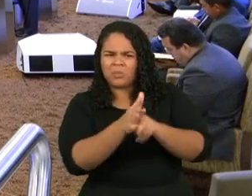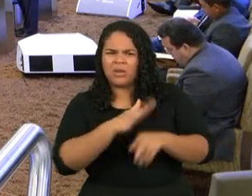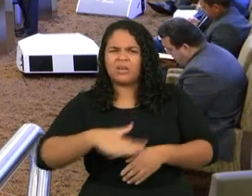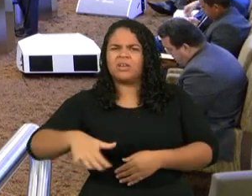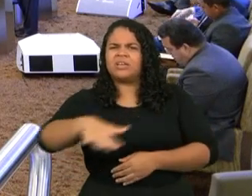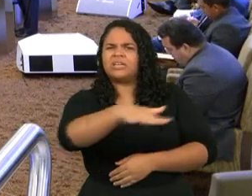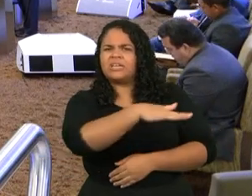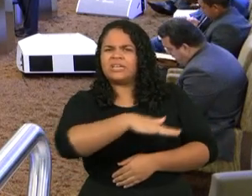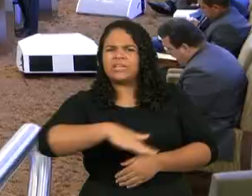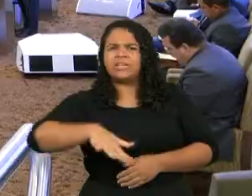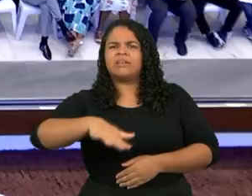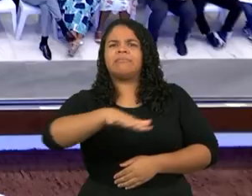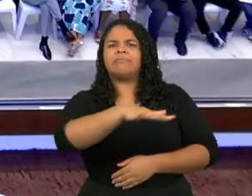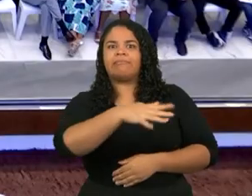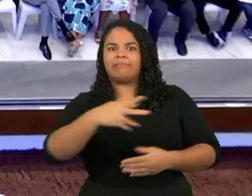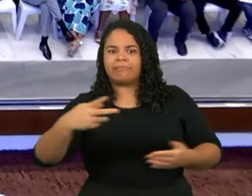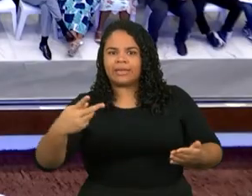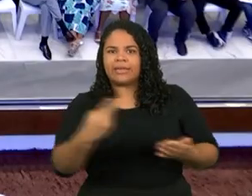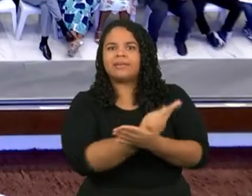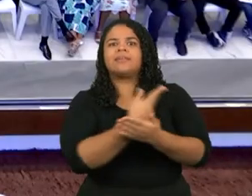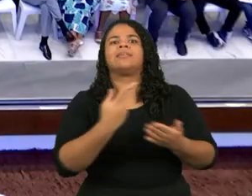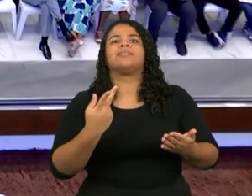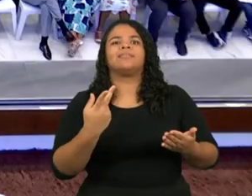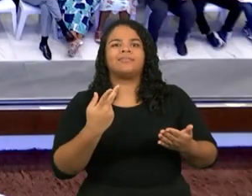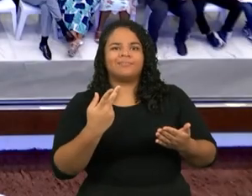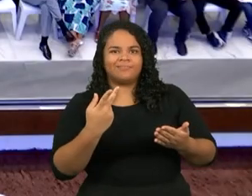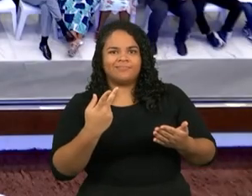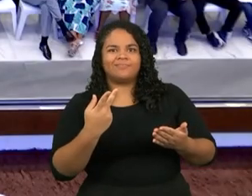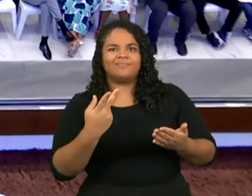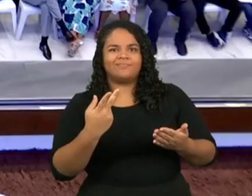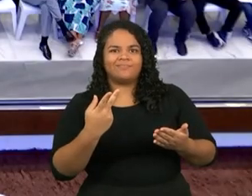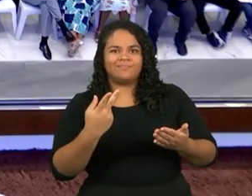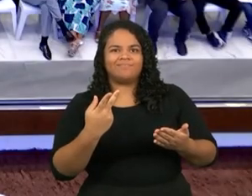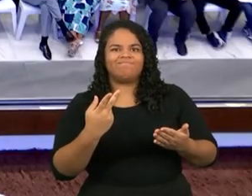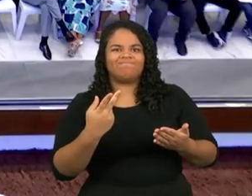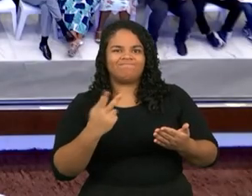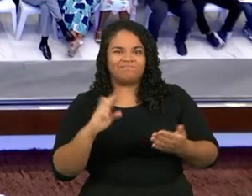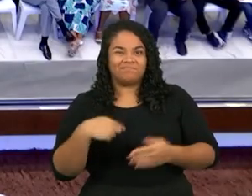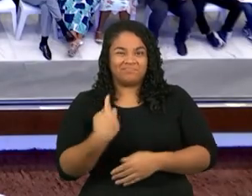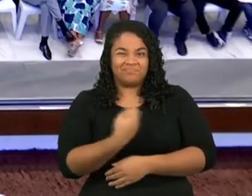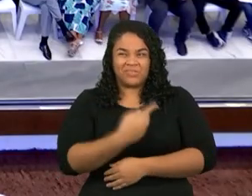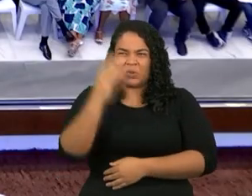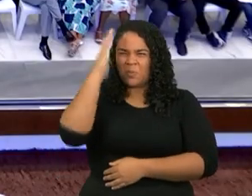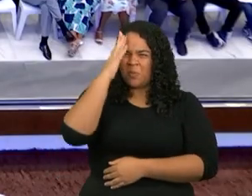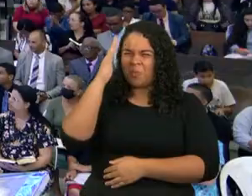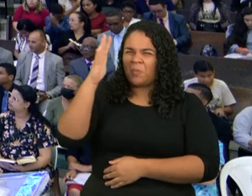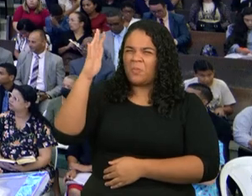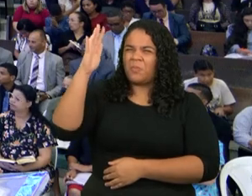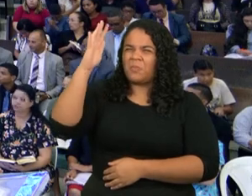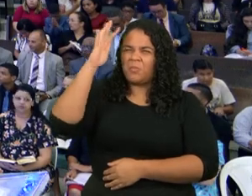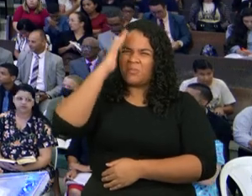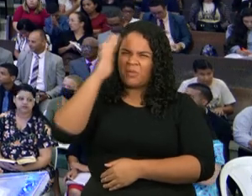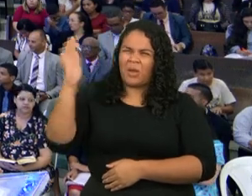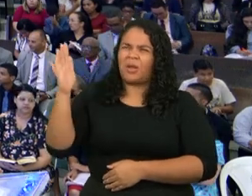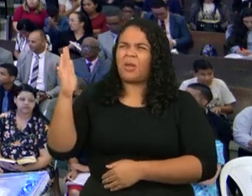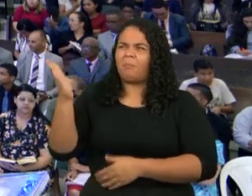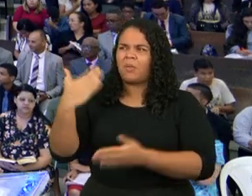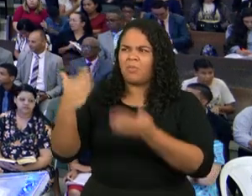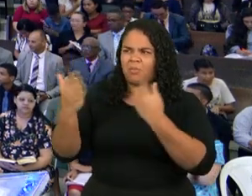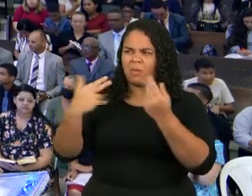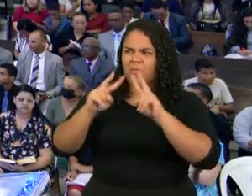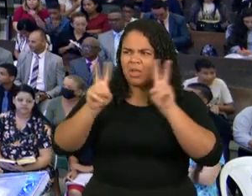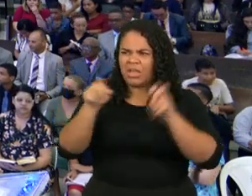em oculto até dizê-lo é torpe É